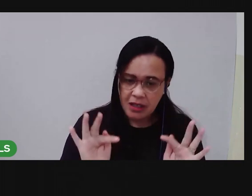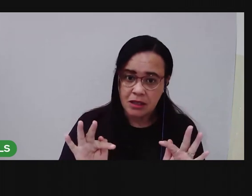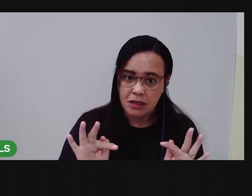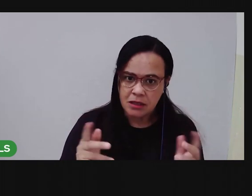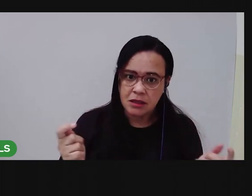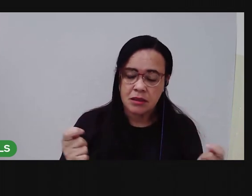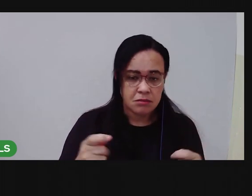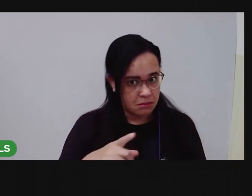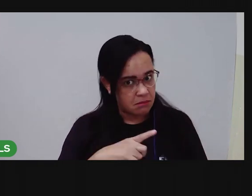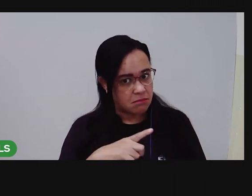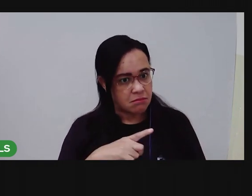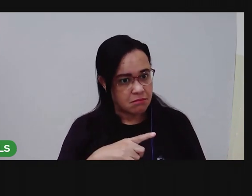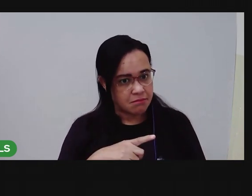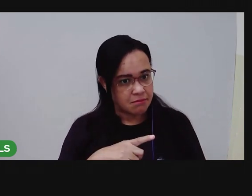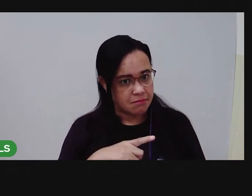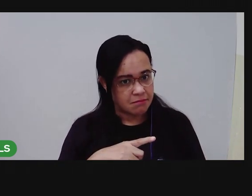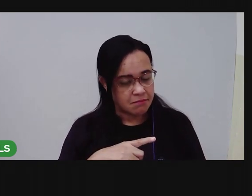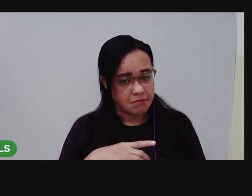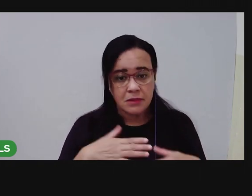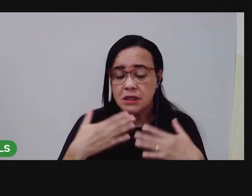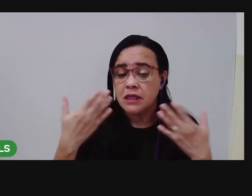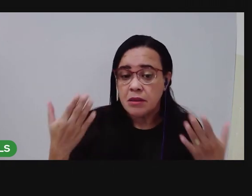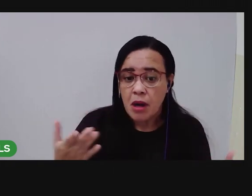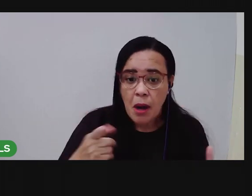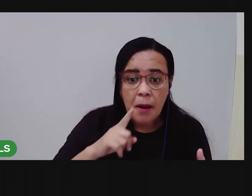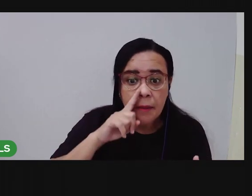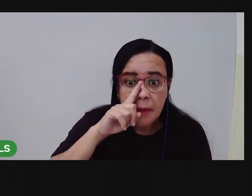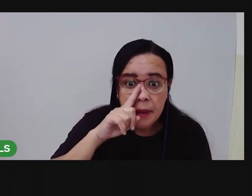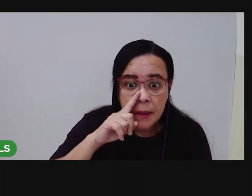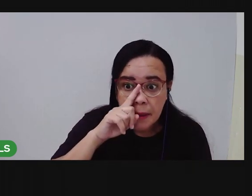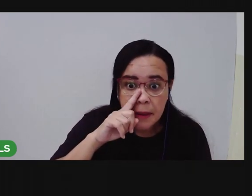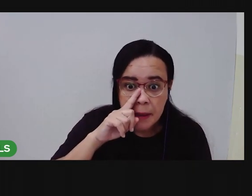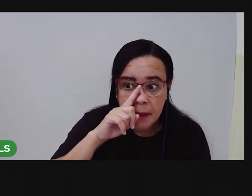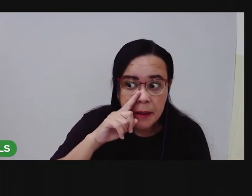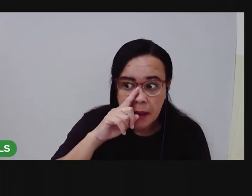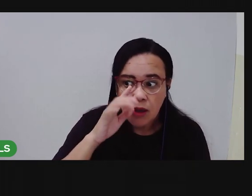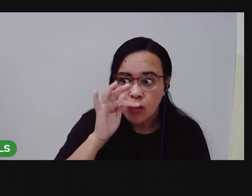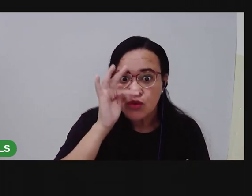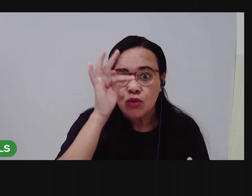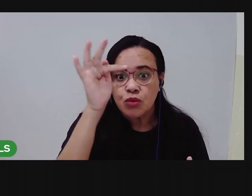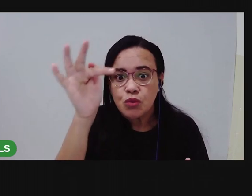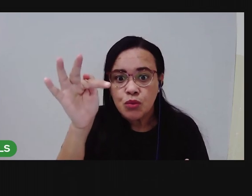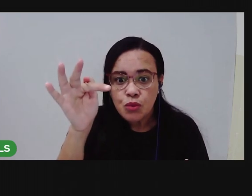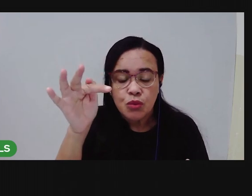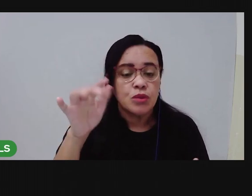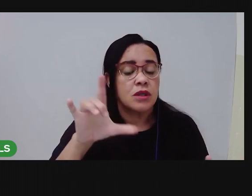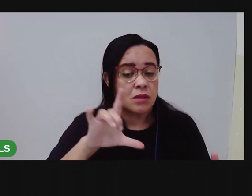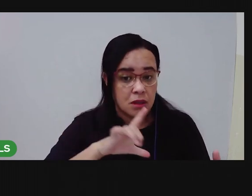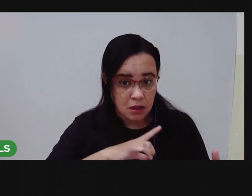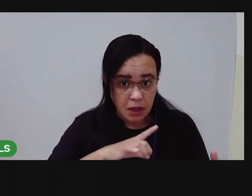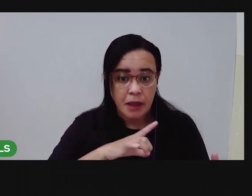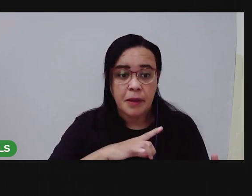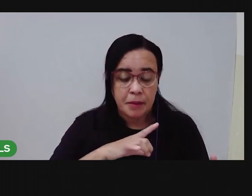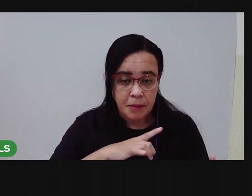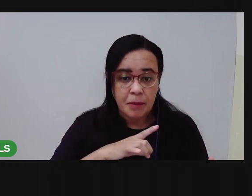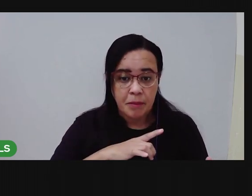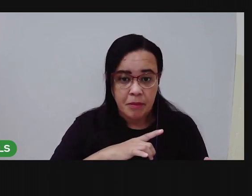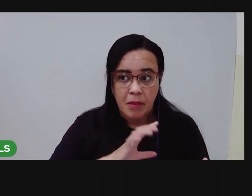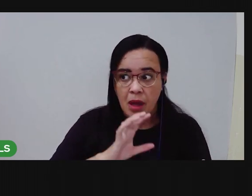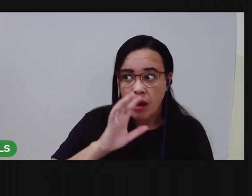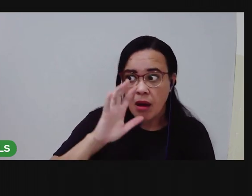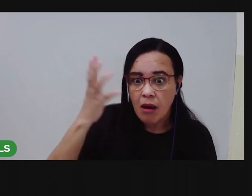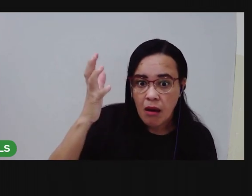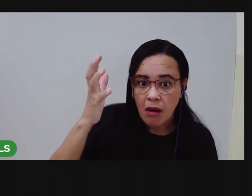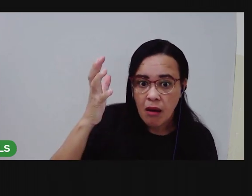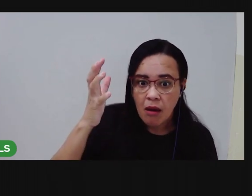Que perigos ele estava exposto? A que perigos ele estava exposto? O que poderia acontecer